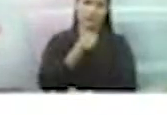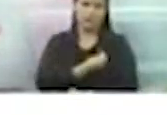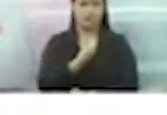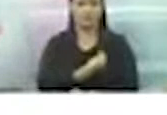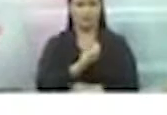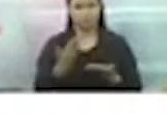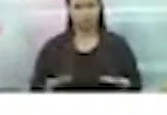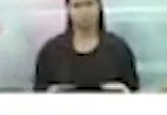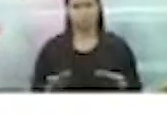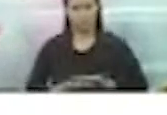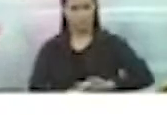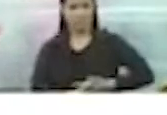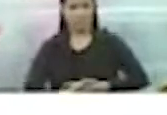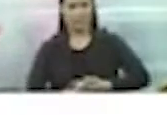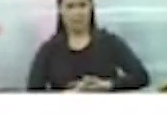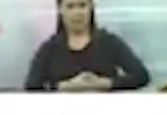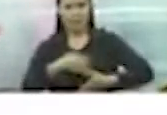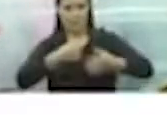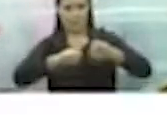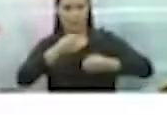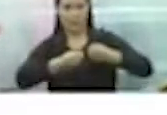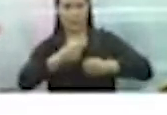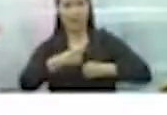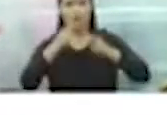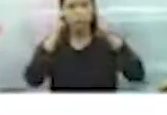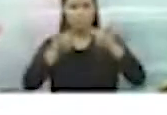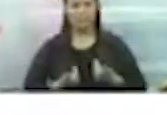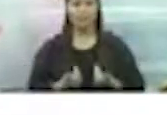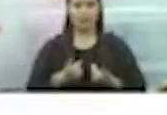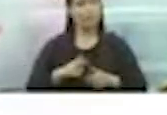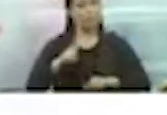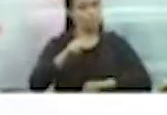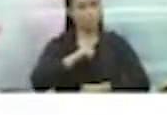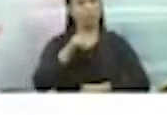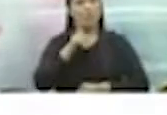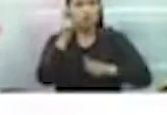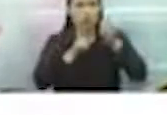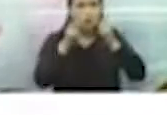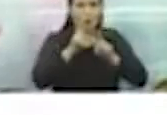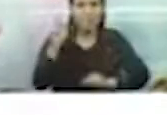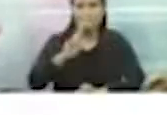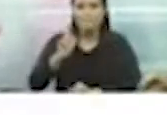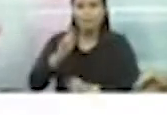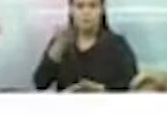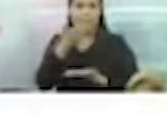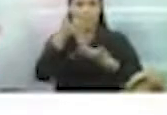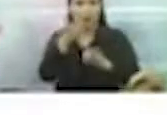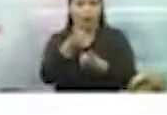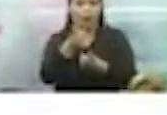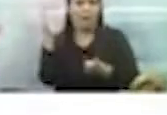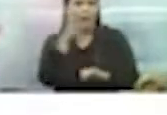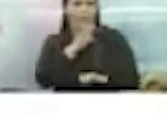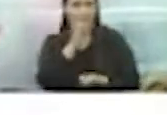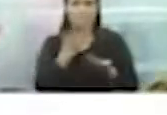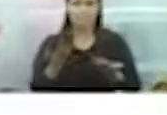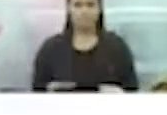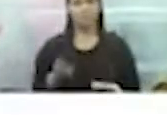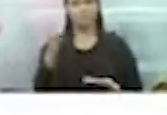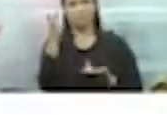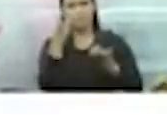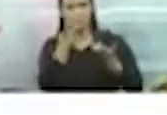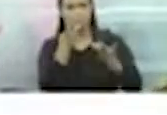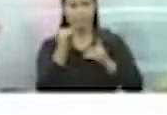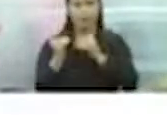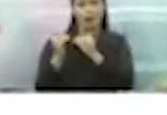E os bebês amamentados com leite humano, eles têm mais chance de recuperação, né, de uma rápida recuperação. Então, a gente observa isso em altas